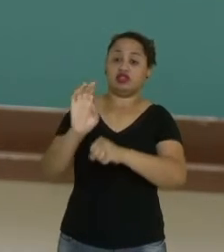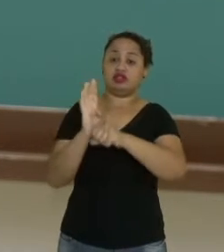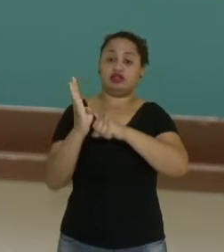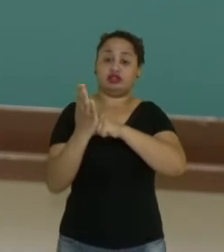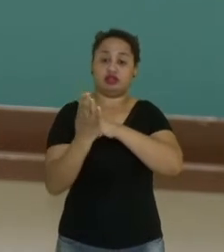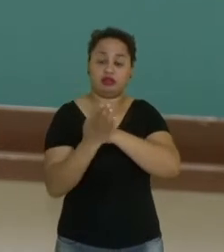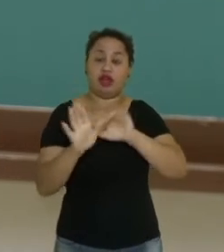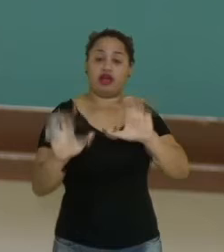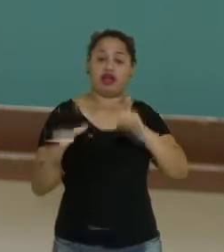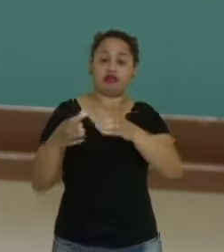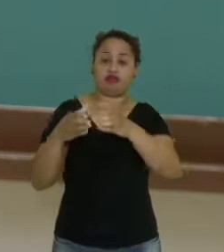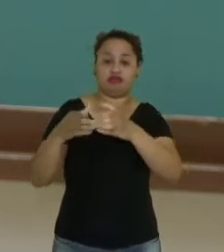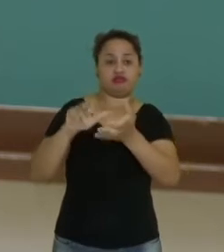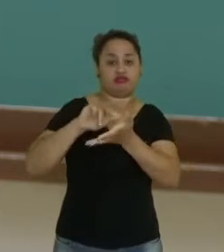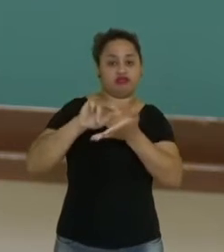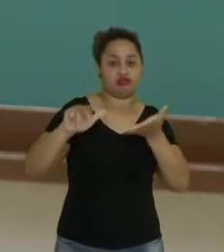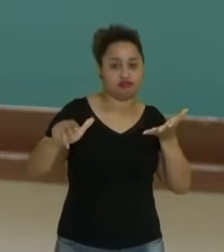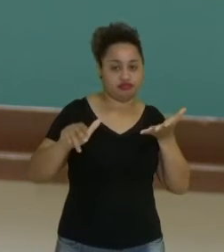comunidades, etc.